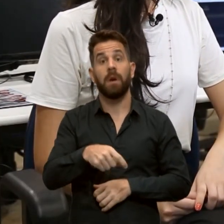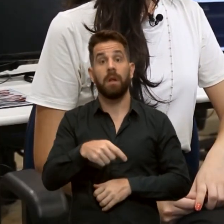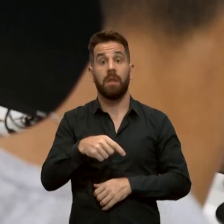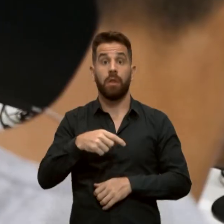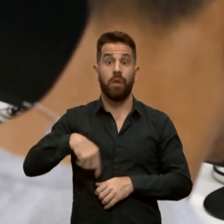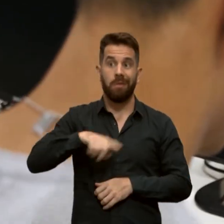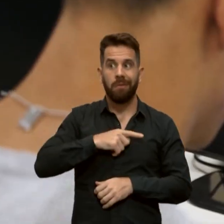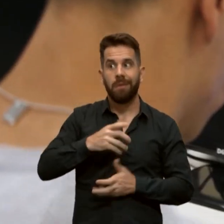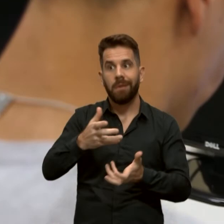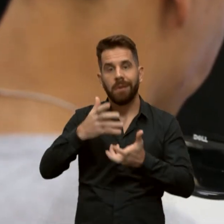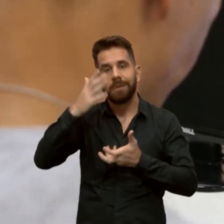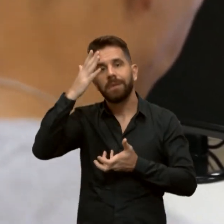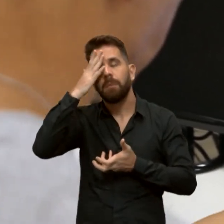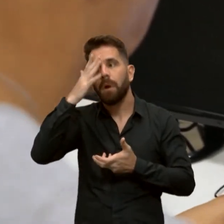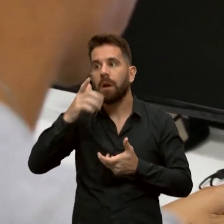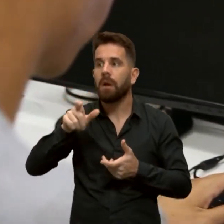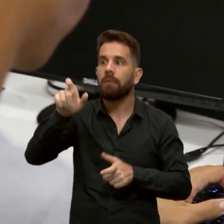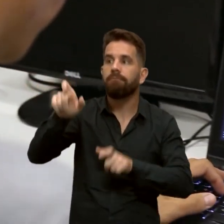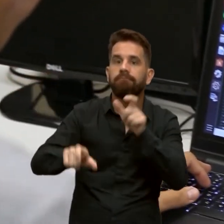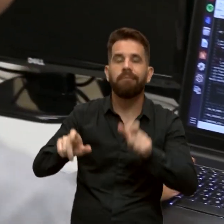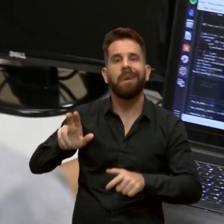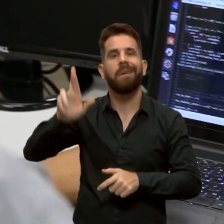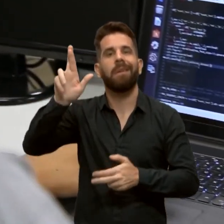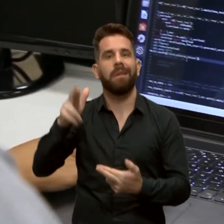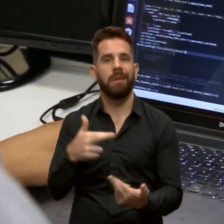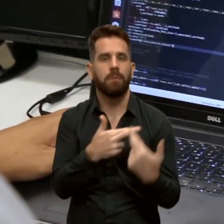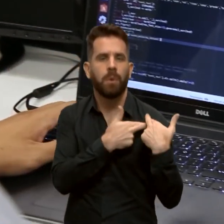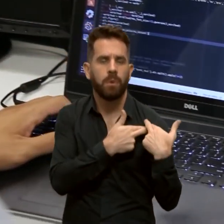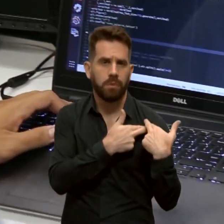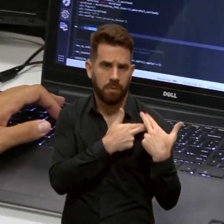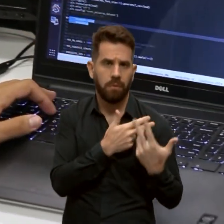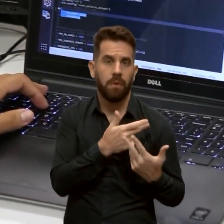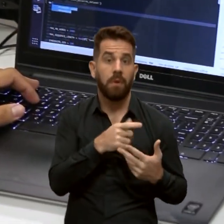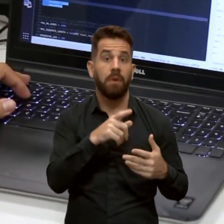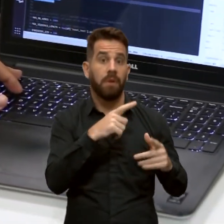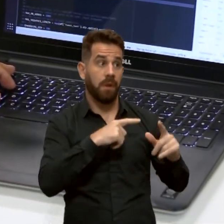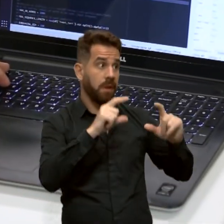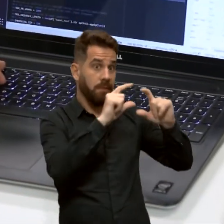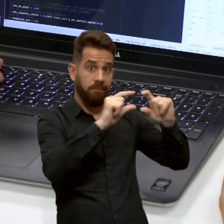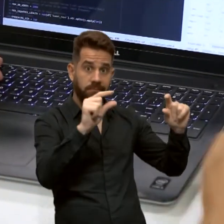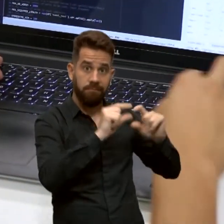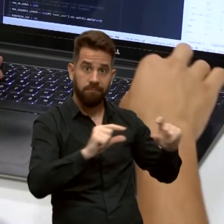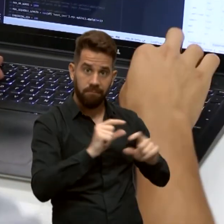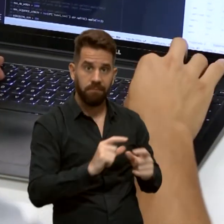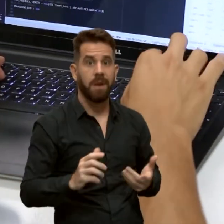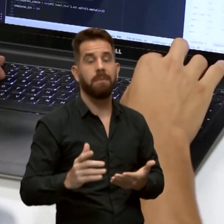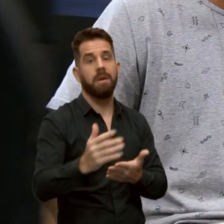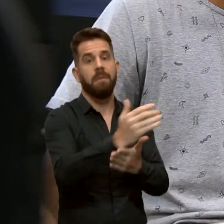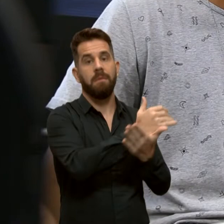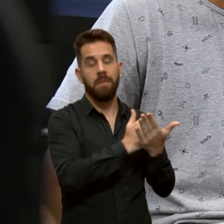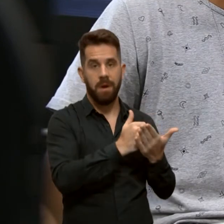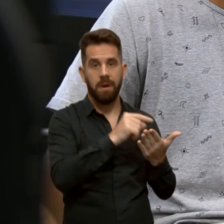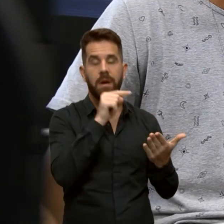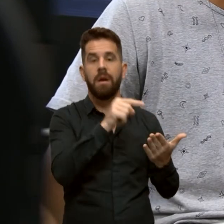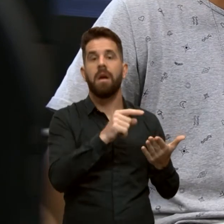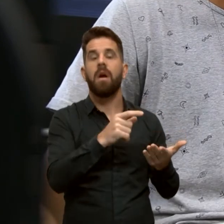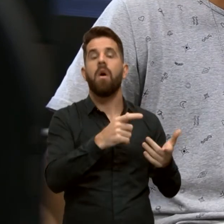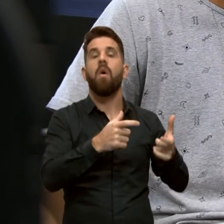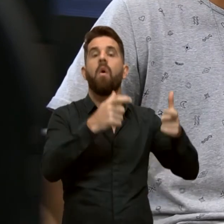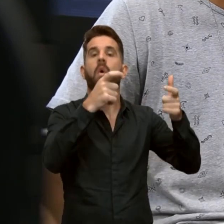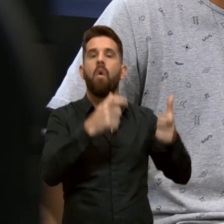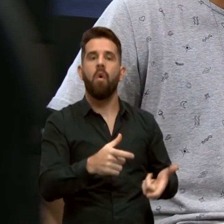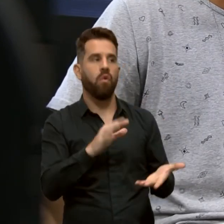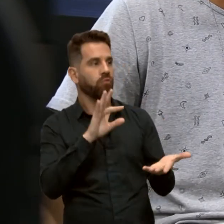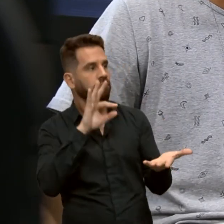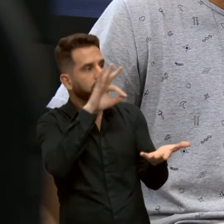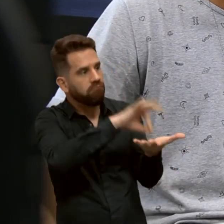essas mensagens estavam vindo. Na coleta tinha uma característica de cada mensagem que era a geolocalização dessa mensagem, de onde essa mensagem